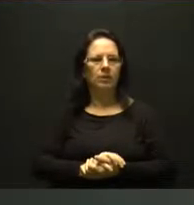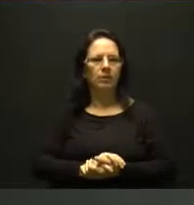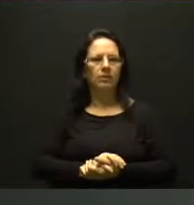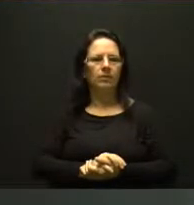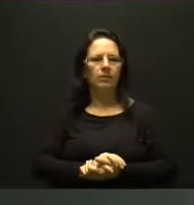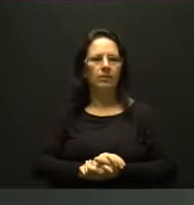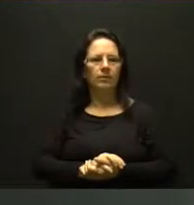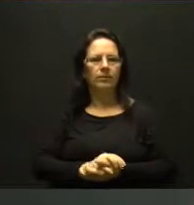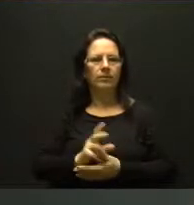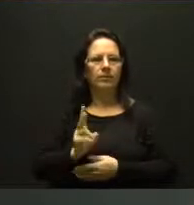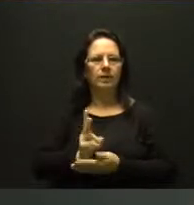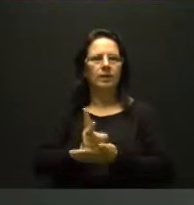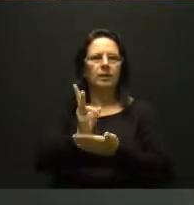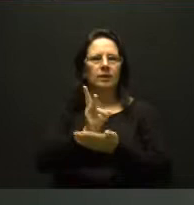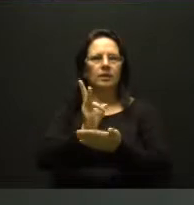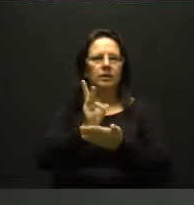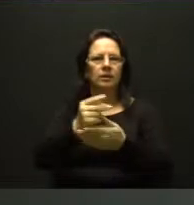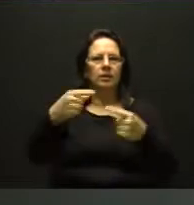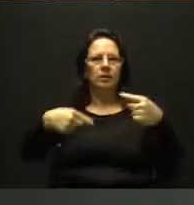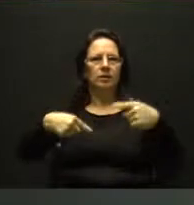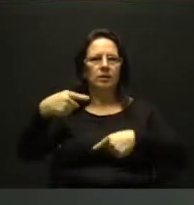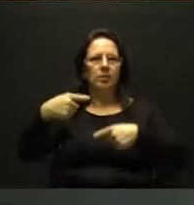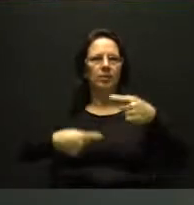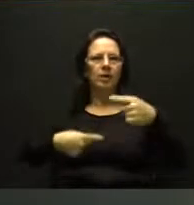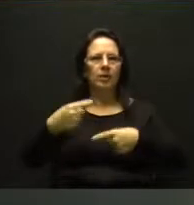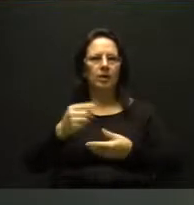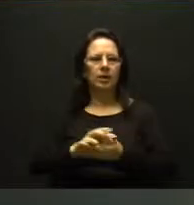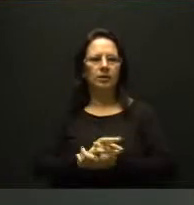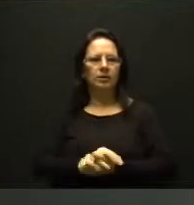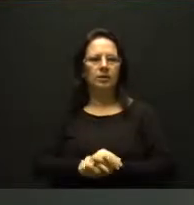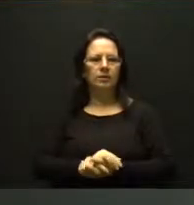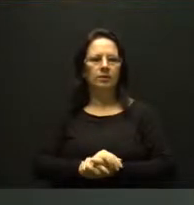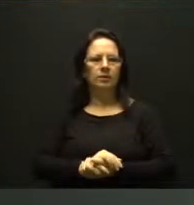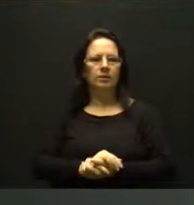continua em discussão com a palavra do agnaldo araújo